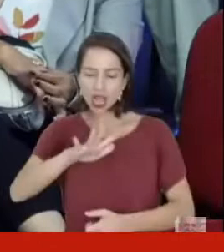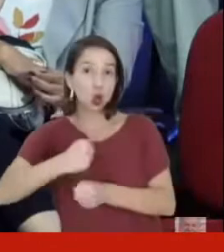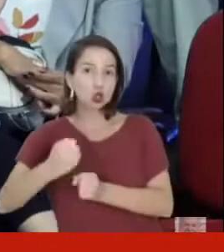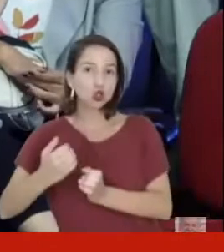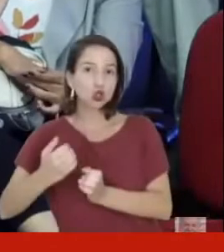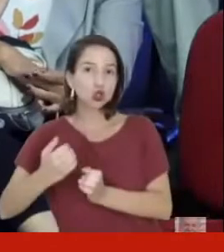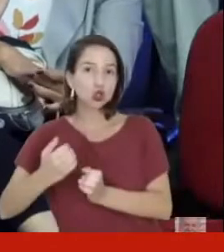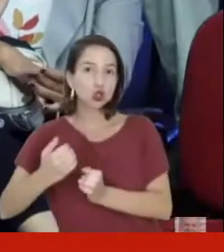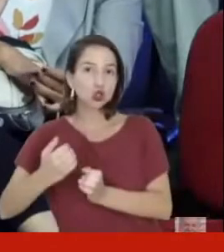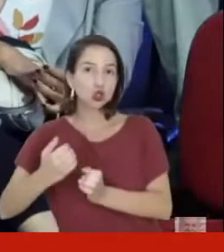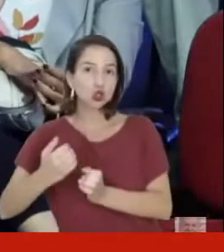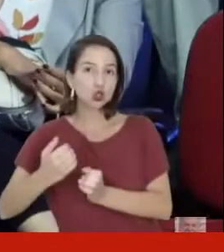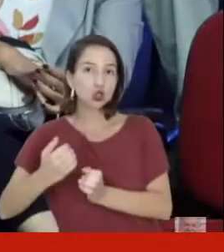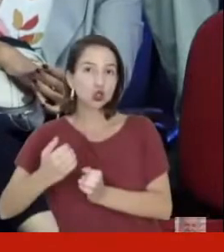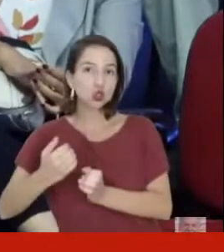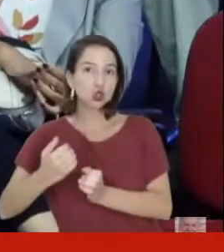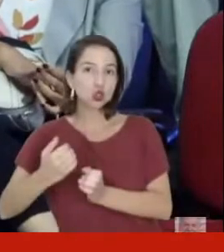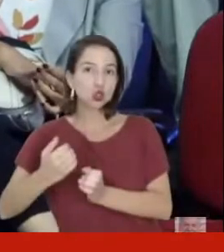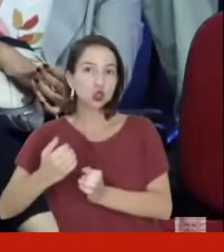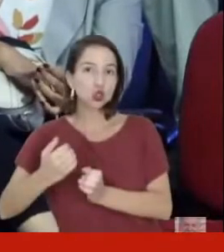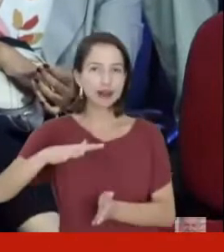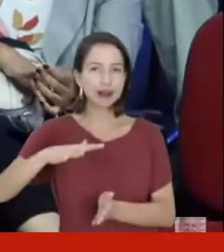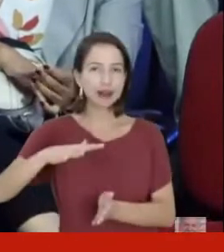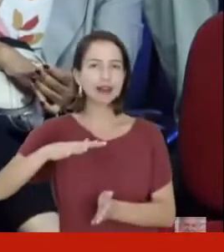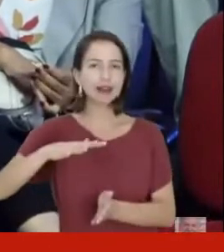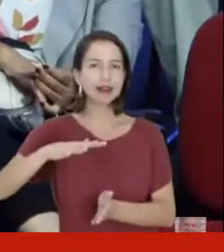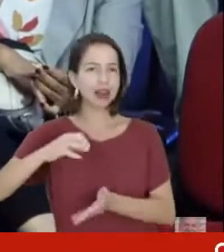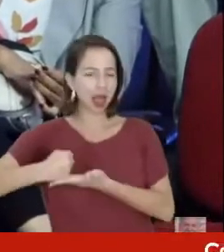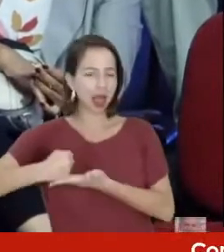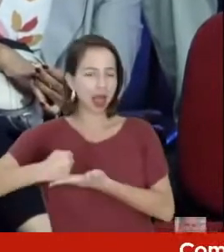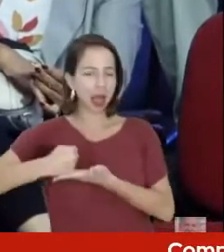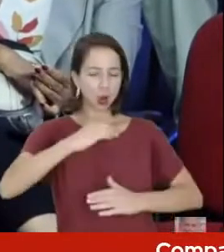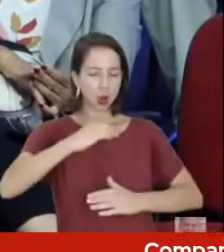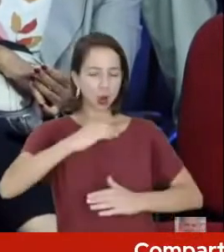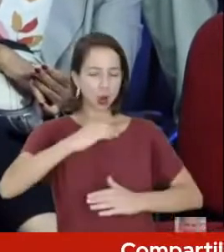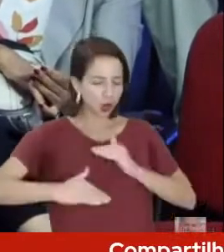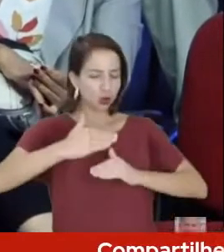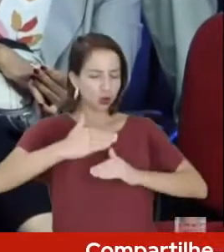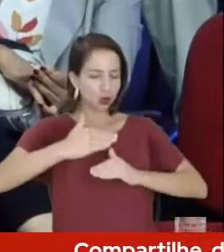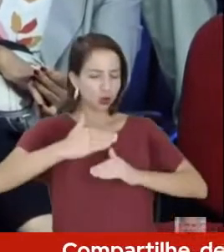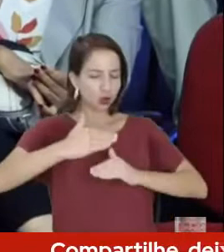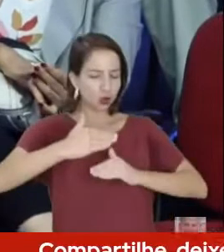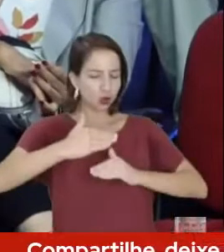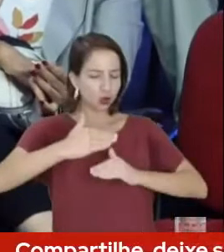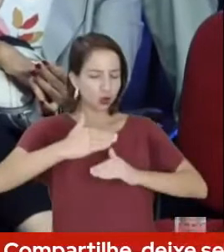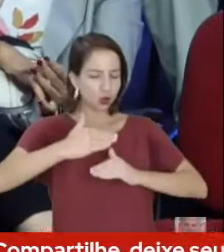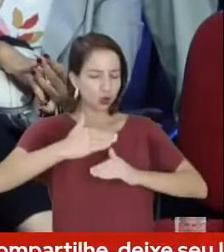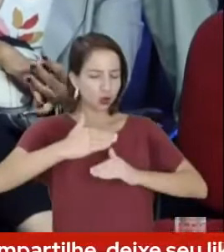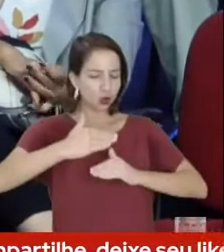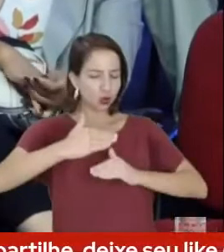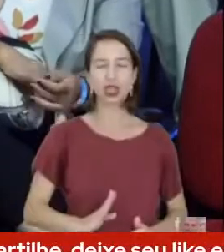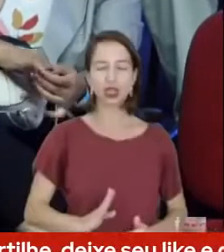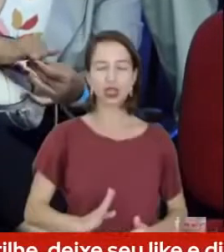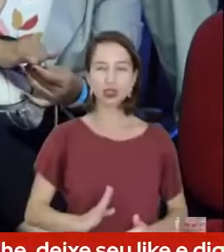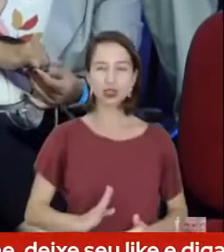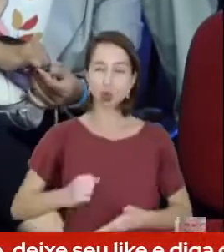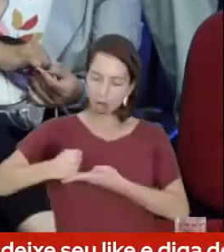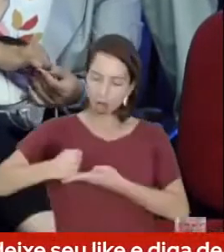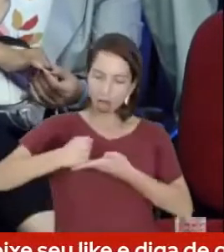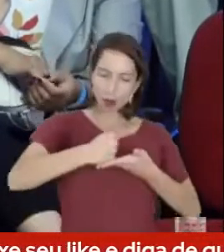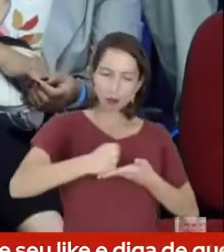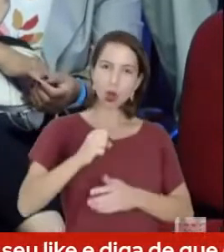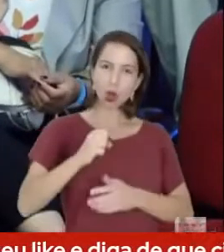do desenvolvimento, são geradores de emprego para o nosso povo. E